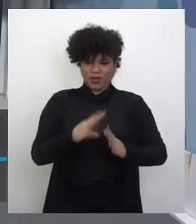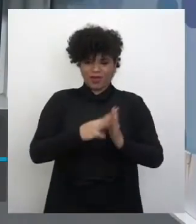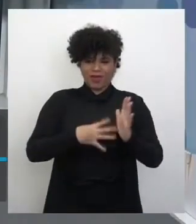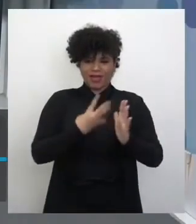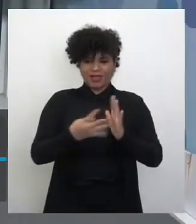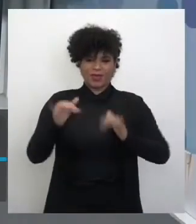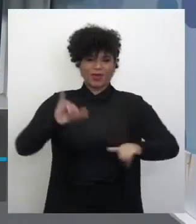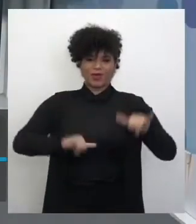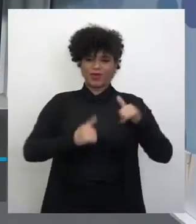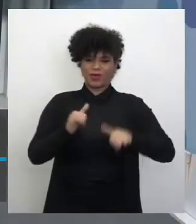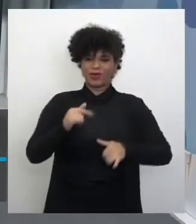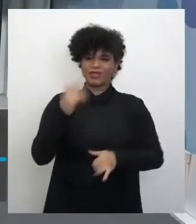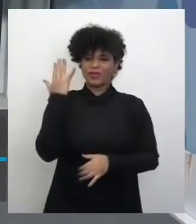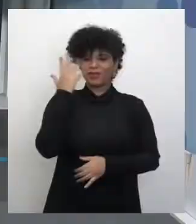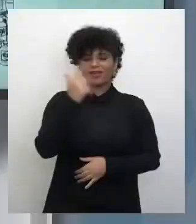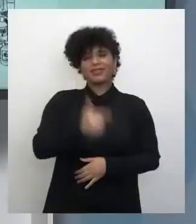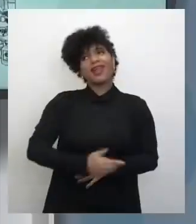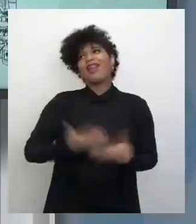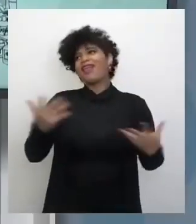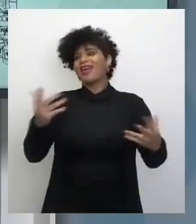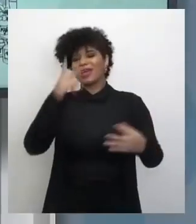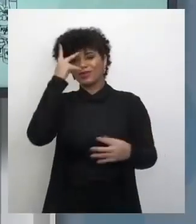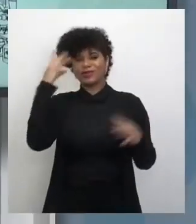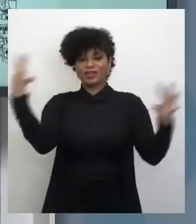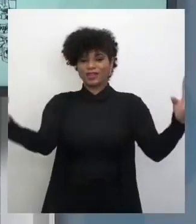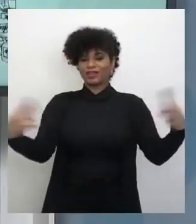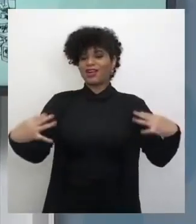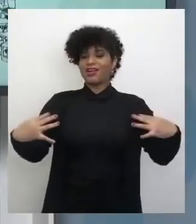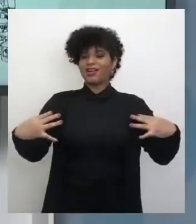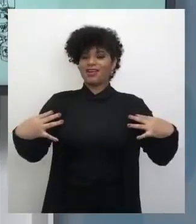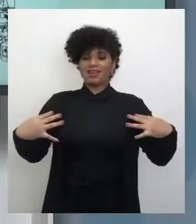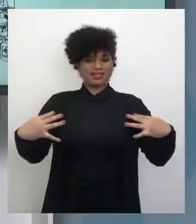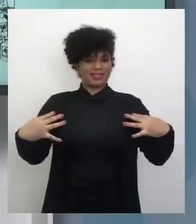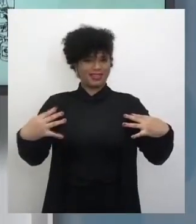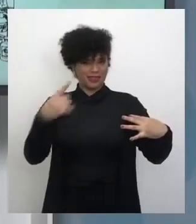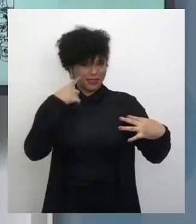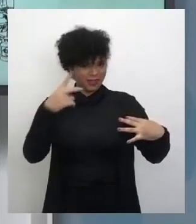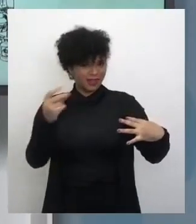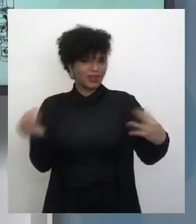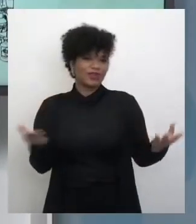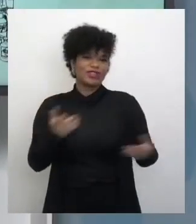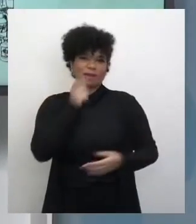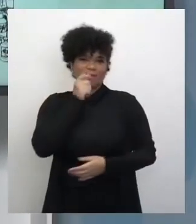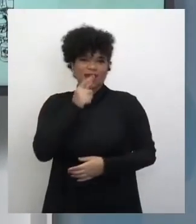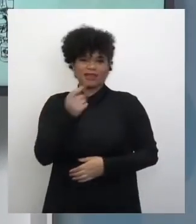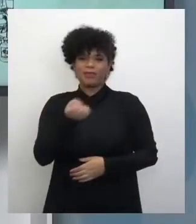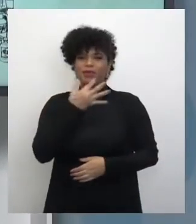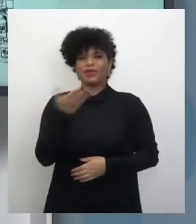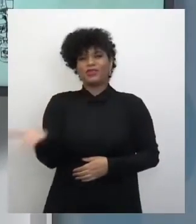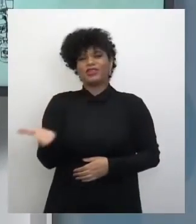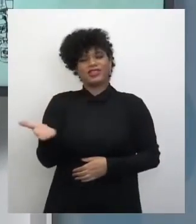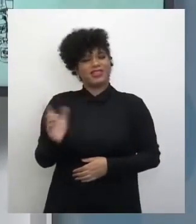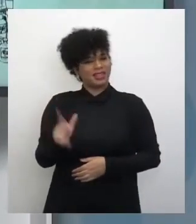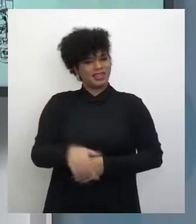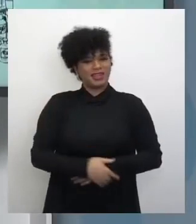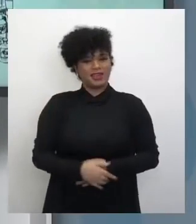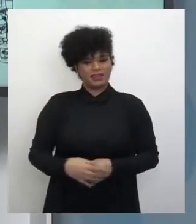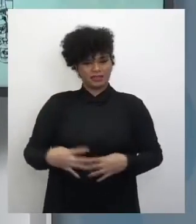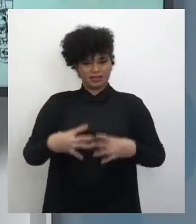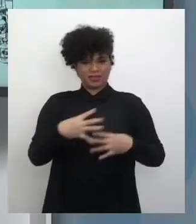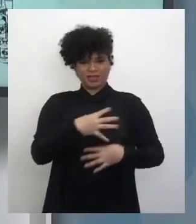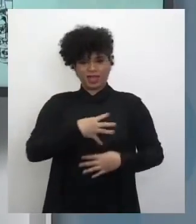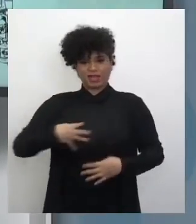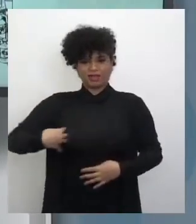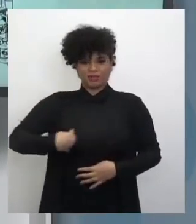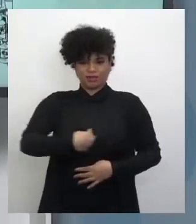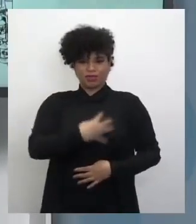olha aí, né? Ela está querendo chamar a atenção dos elementos. Pegou aí? Aí eu falei que ia trazer uma piada boa, olha aí, ó. E é uma tabela real, hein? Ó,